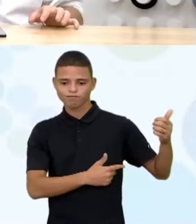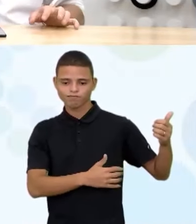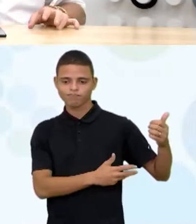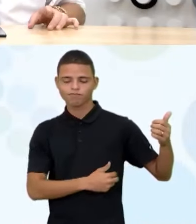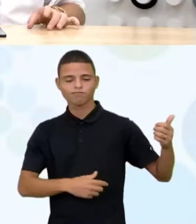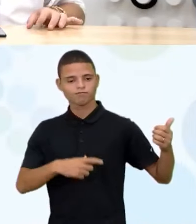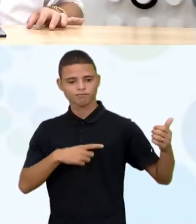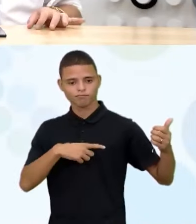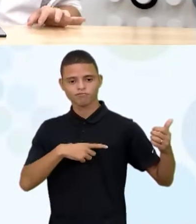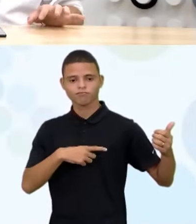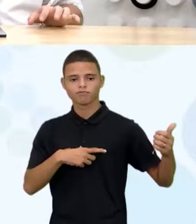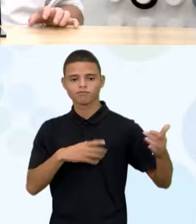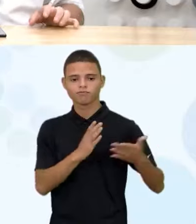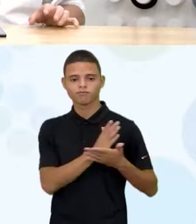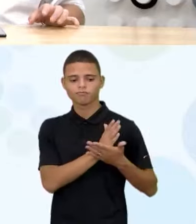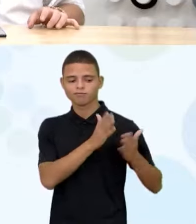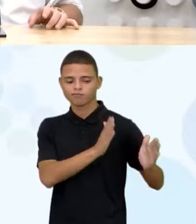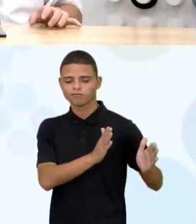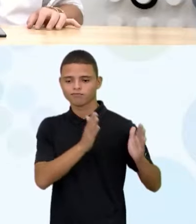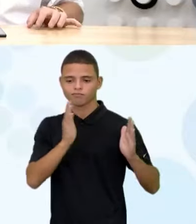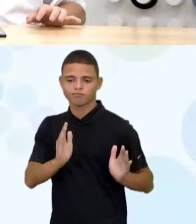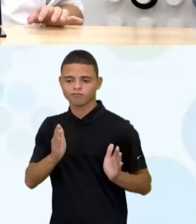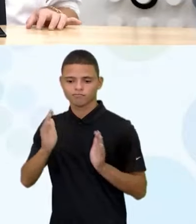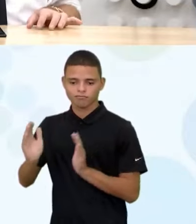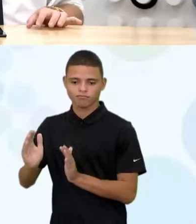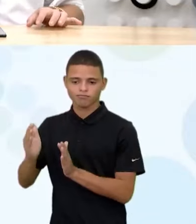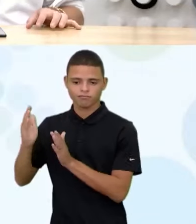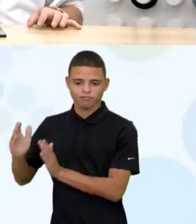umas batidinhas. Então você tem esse